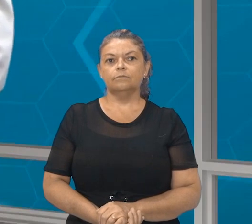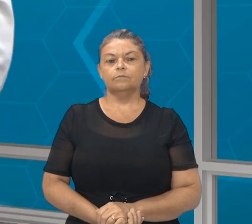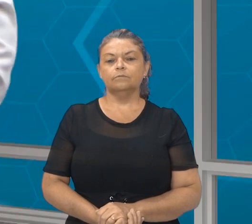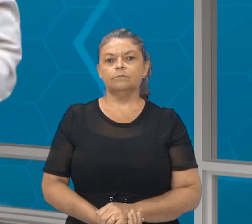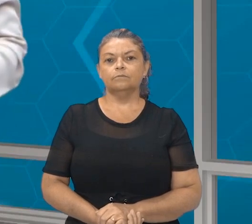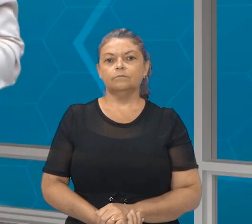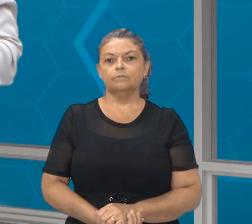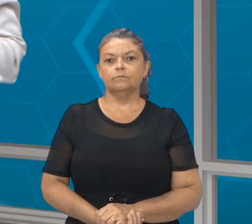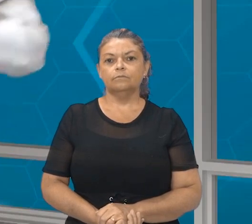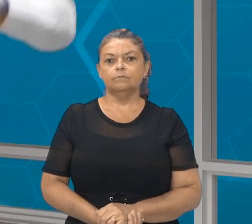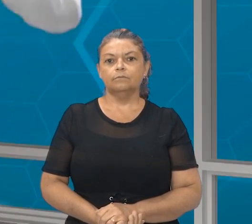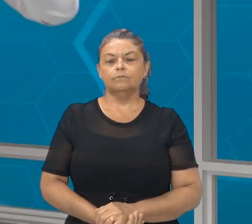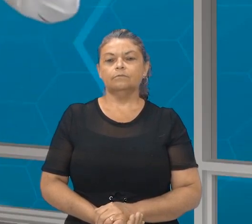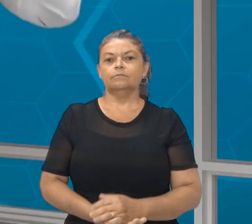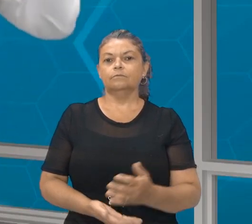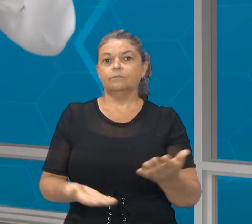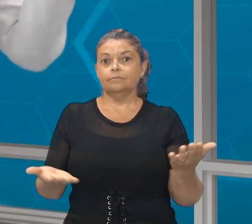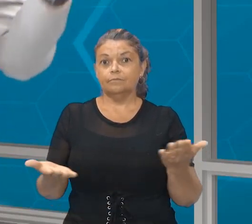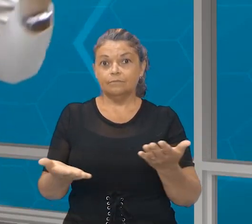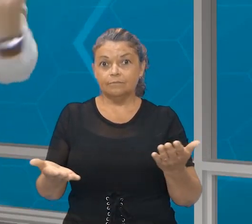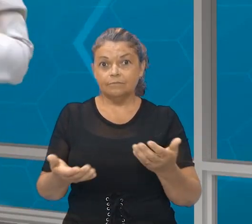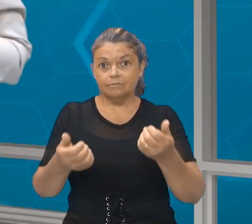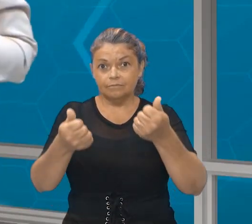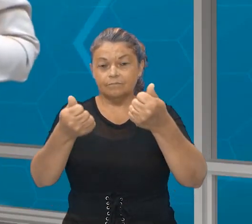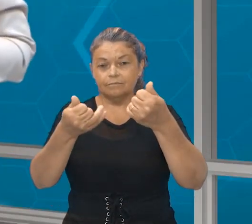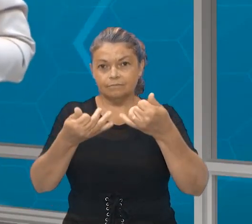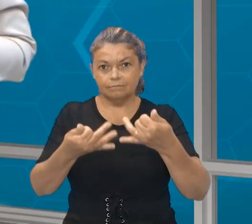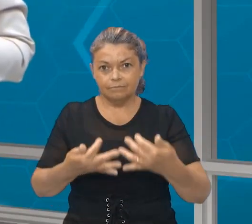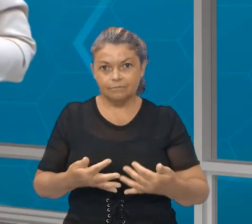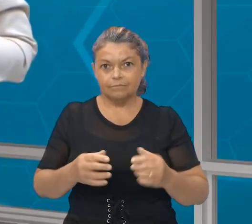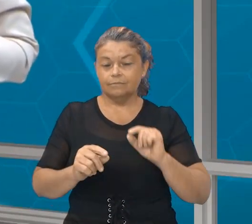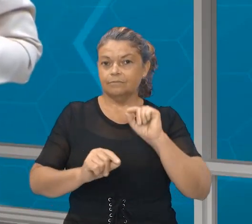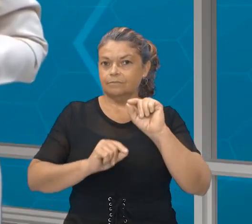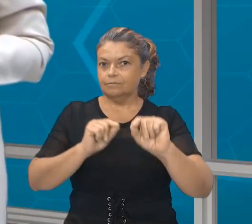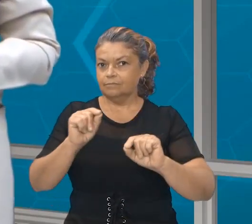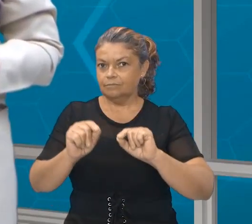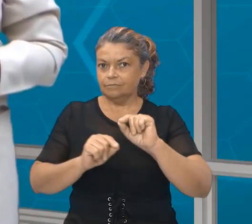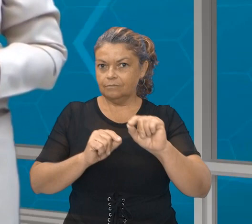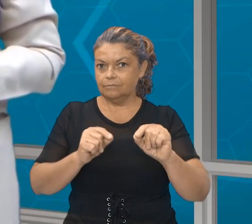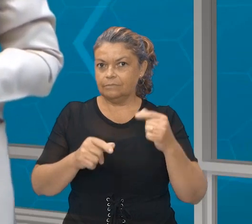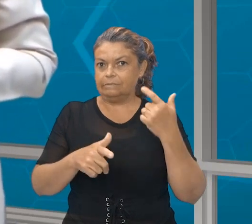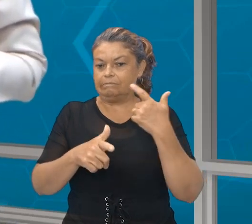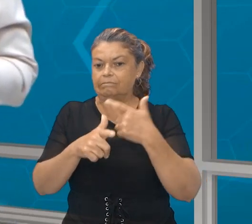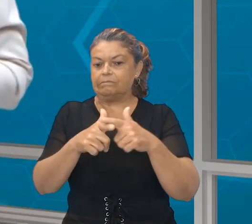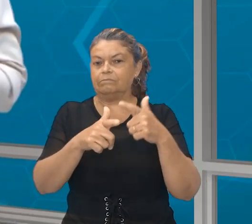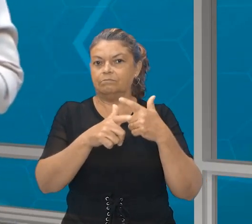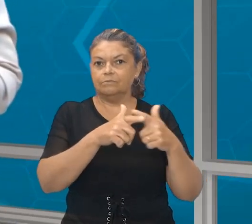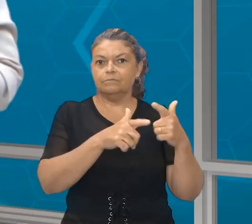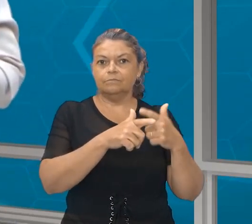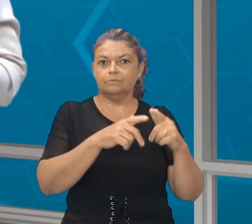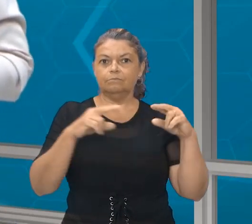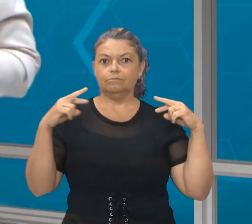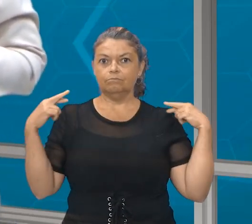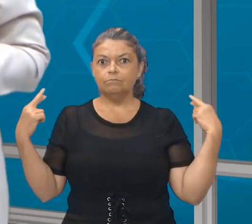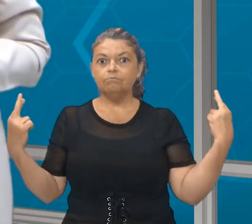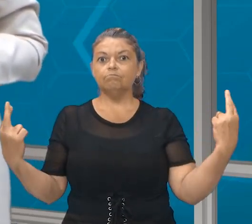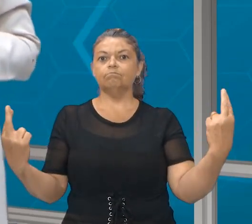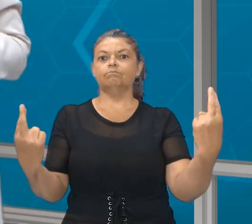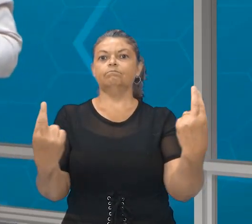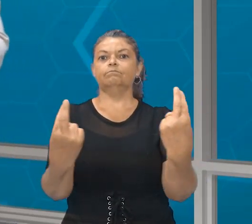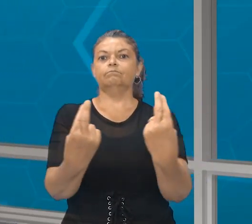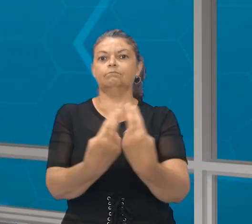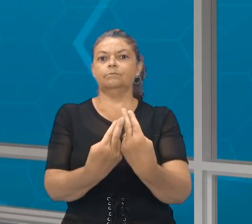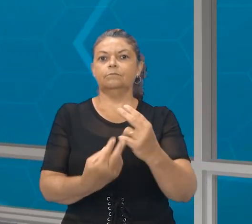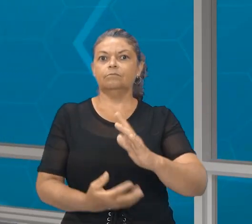nós vamos falar agora sobre essa desagregação do Império Romano. Então, primeiro eu quero só fazer um resgate lá